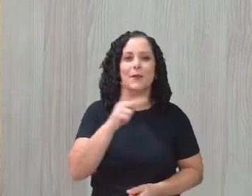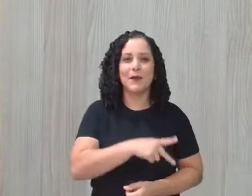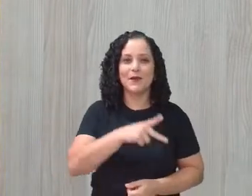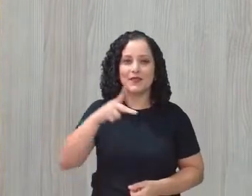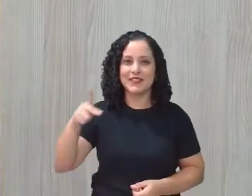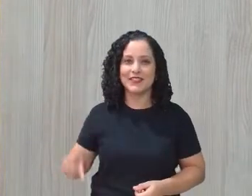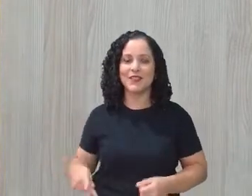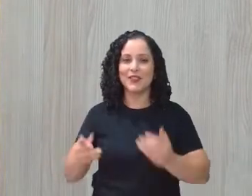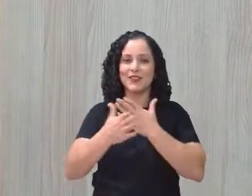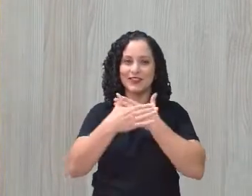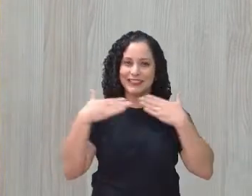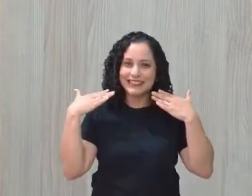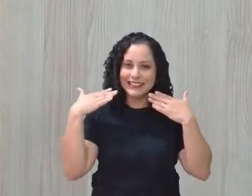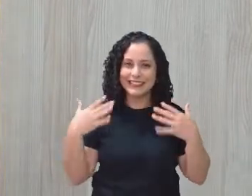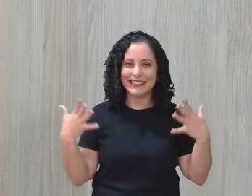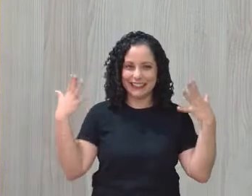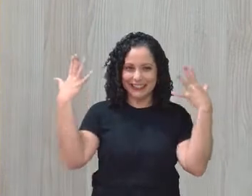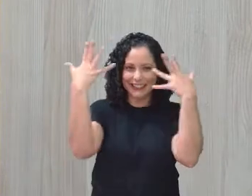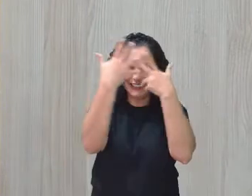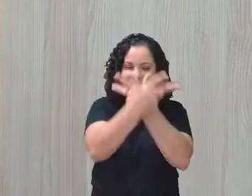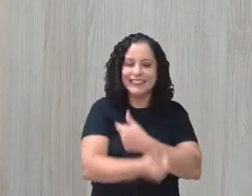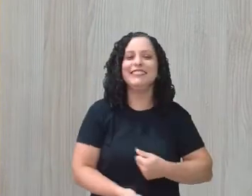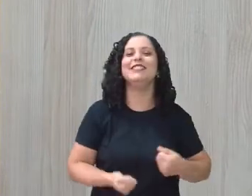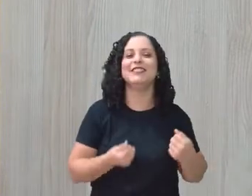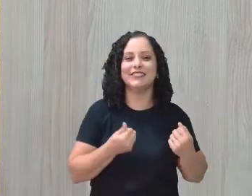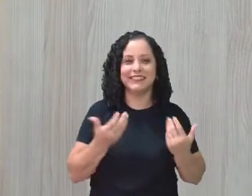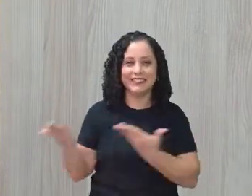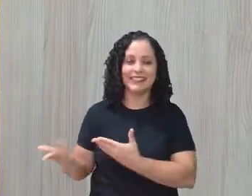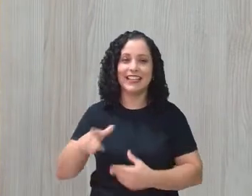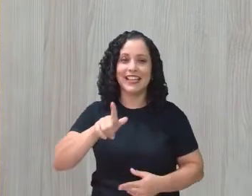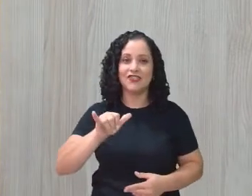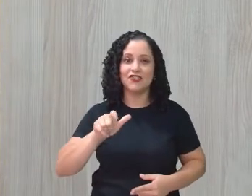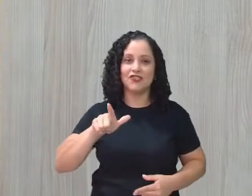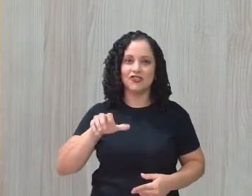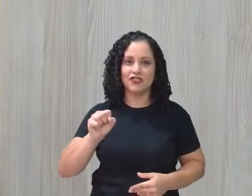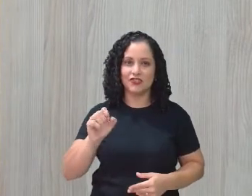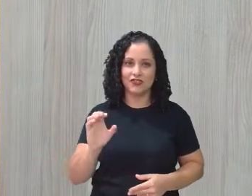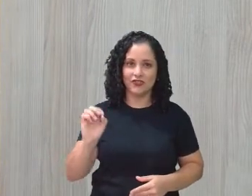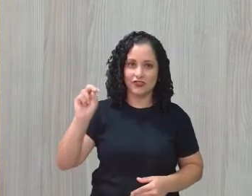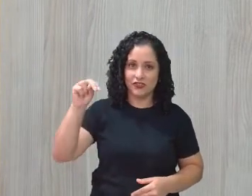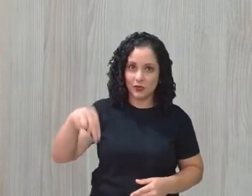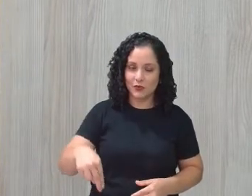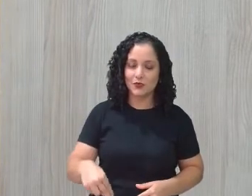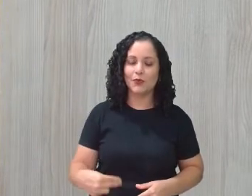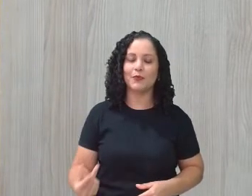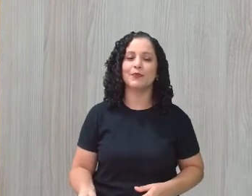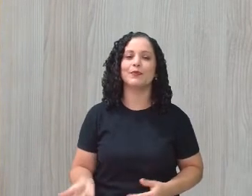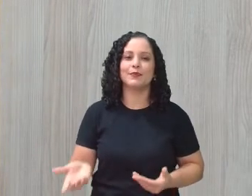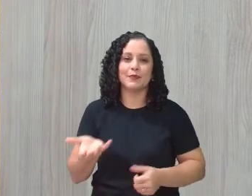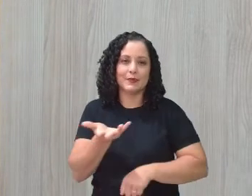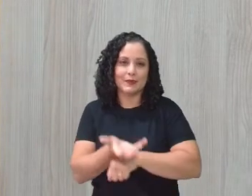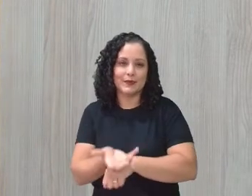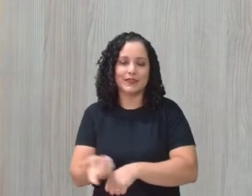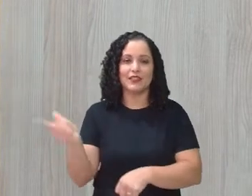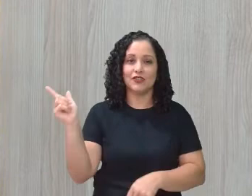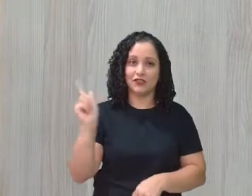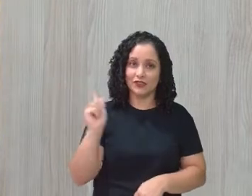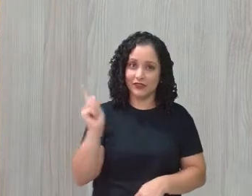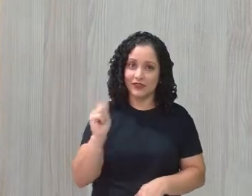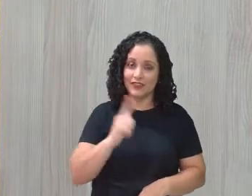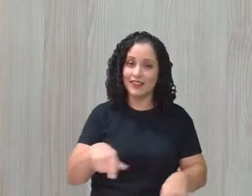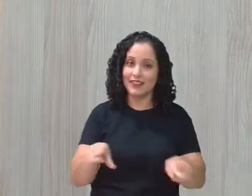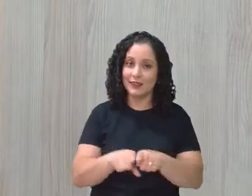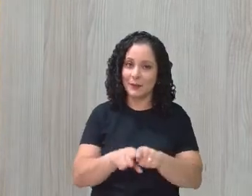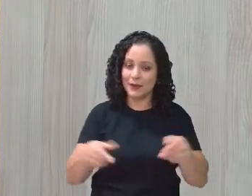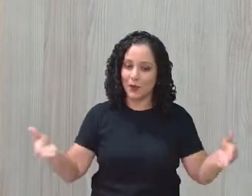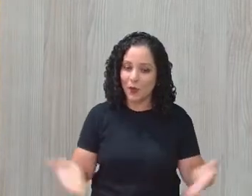do rostinho lindo, ele mesmo. Professor Gilson Soares, de Geografia, mas hoje temos aqui com História, né? Alô, Henrique, ó, Henrique,